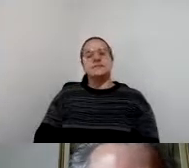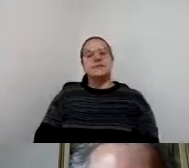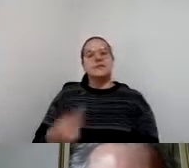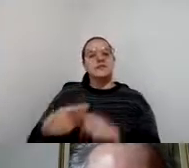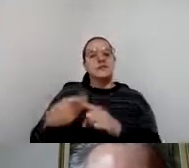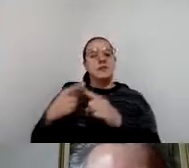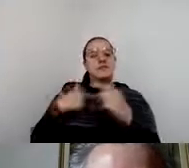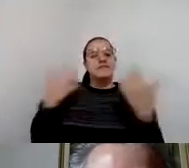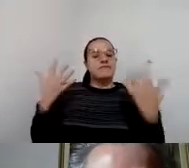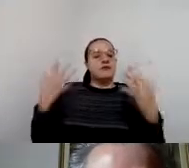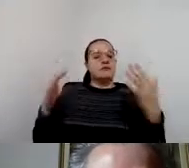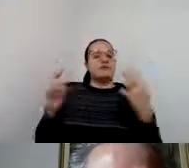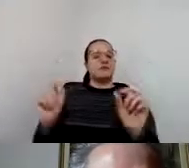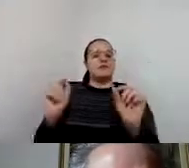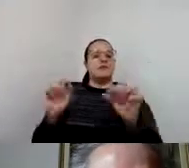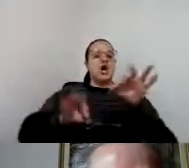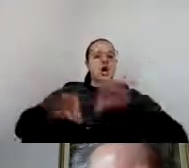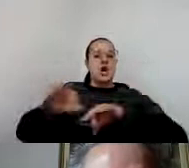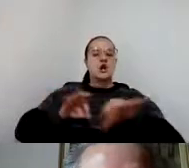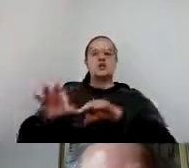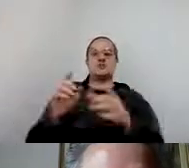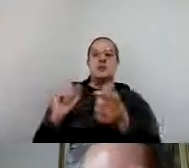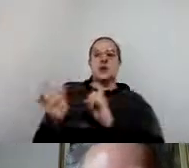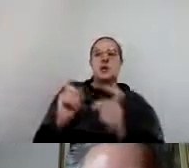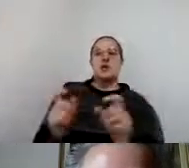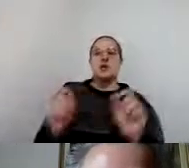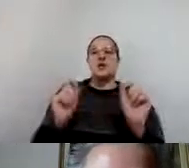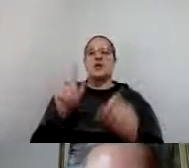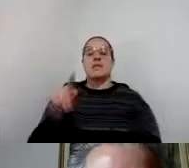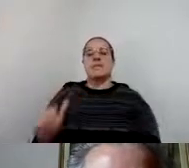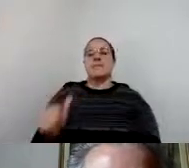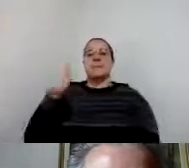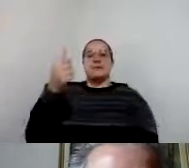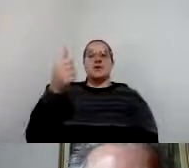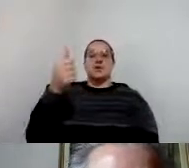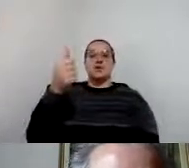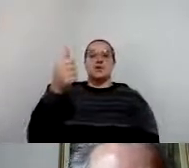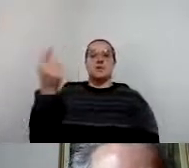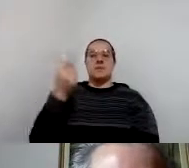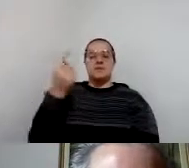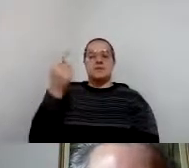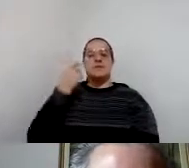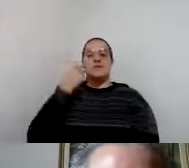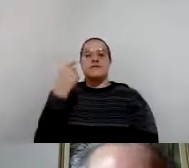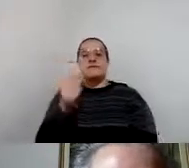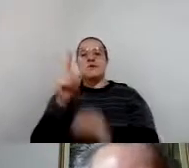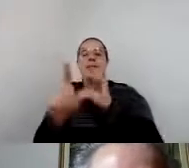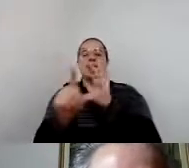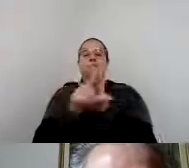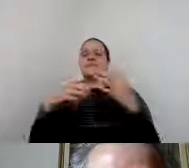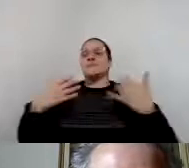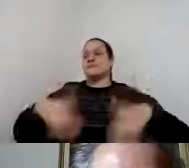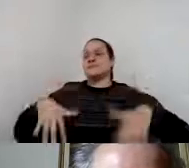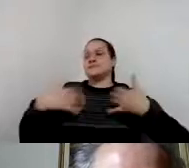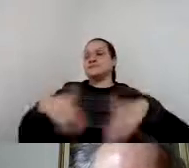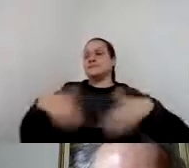essa reunião, quem tenha sido o primeiro a detectar essa lei absurda, esse projeto de lei absurdo que estava entrando